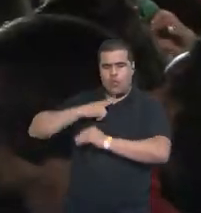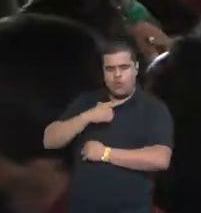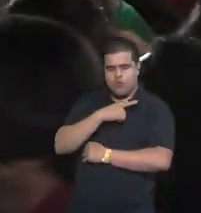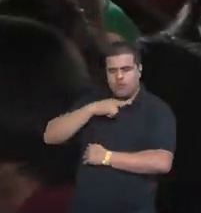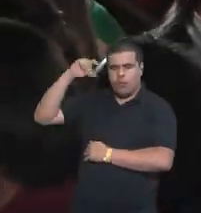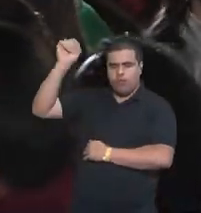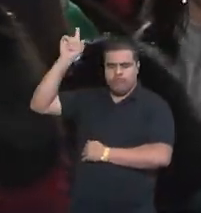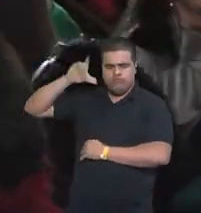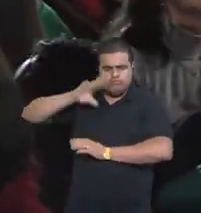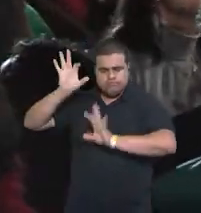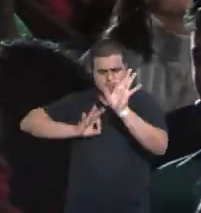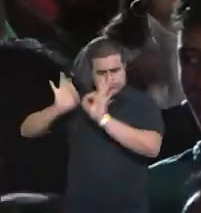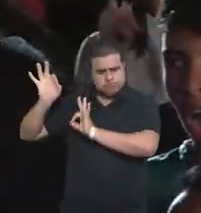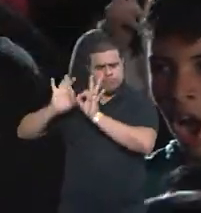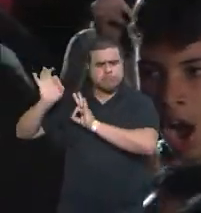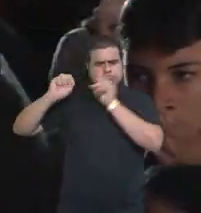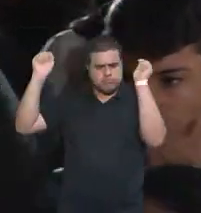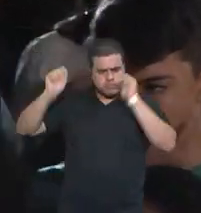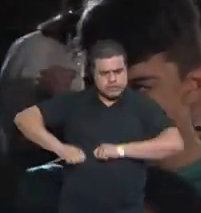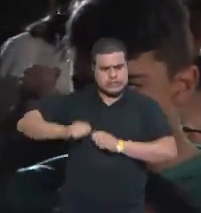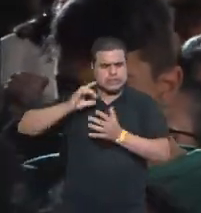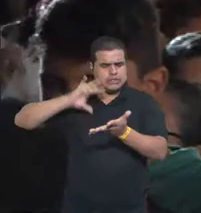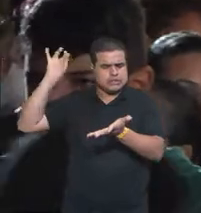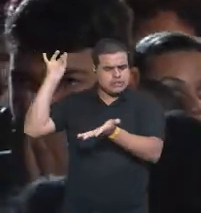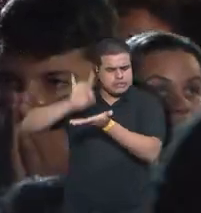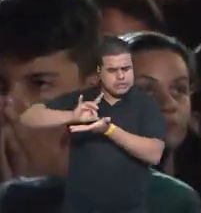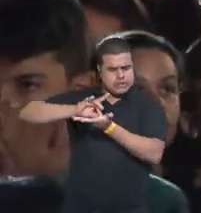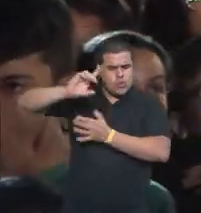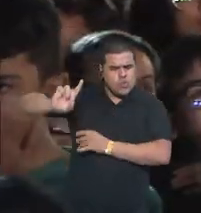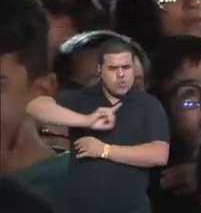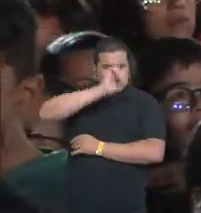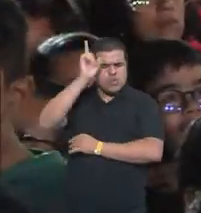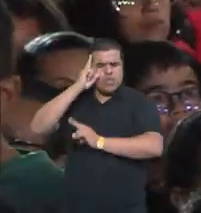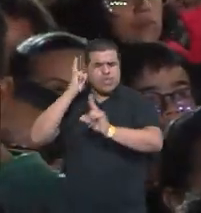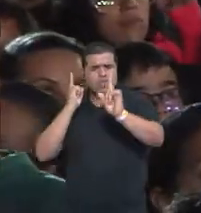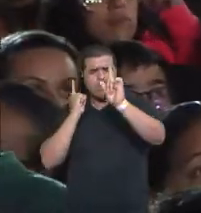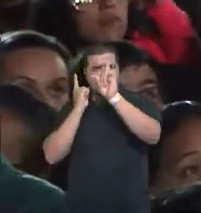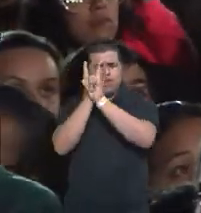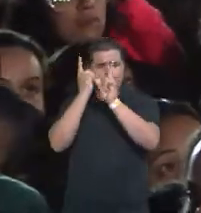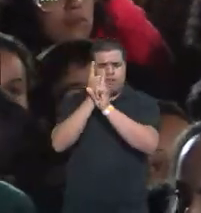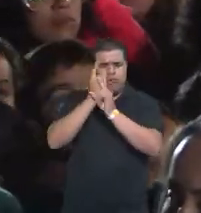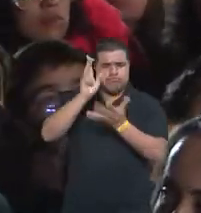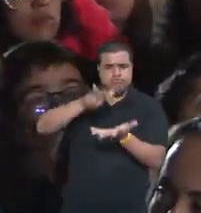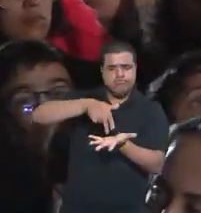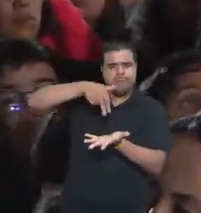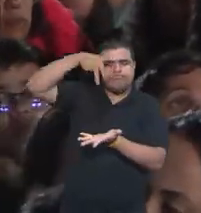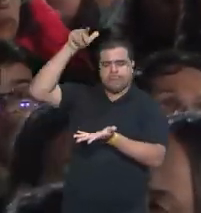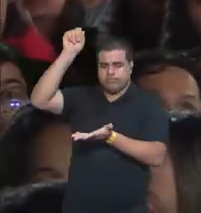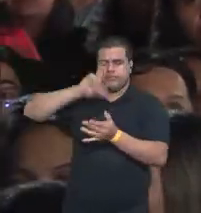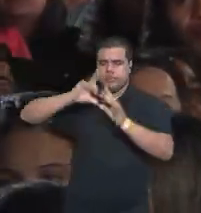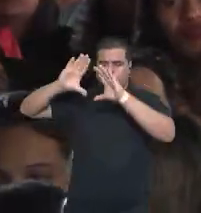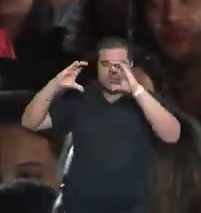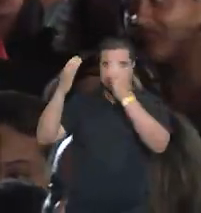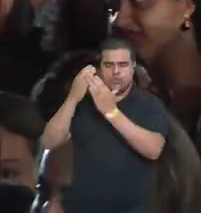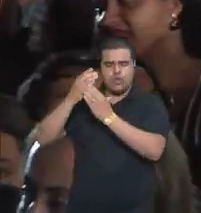vou preparar lugar nós temos a convicção e a certeza que um dia nós nos encontraremos com o senhor eu te apresento essas vidas